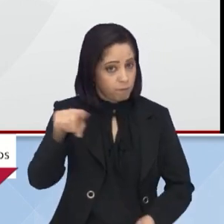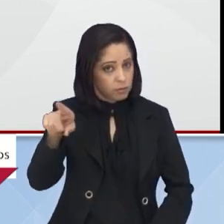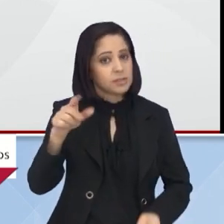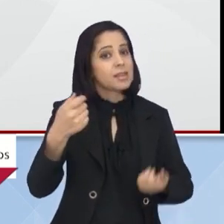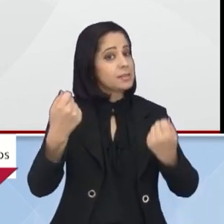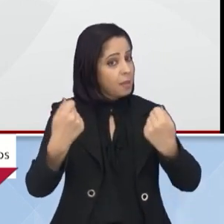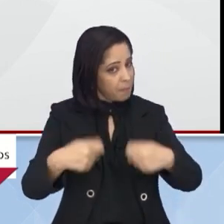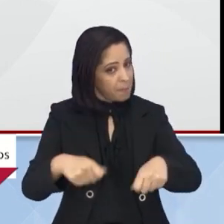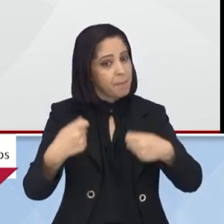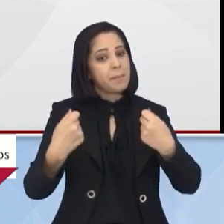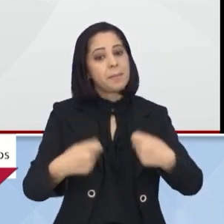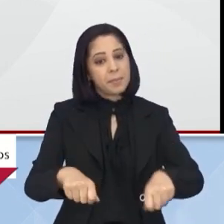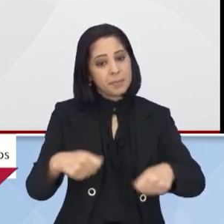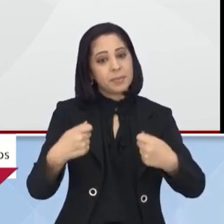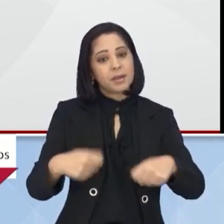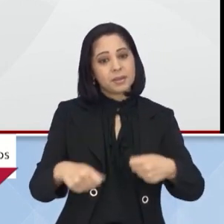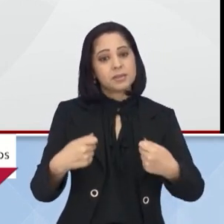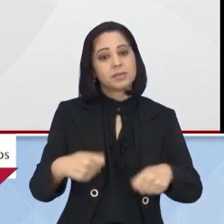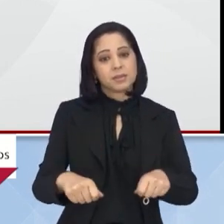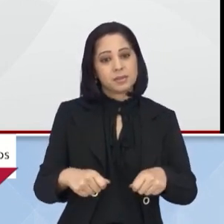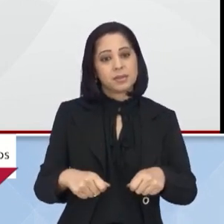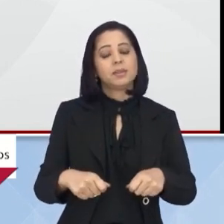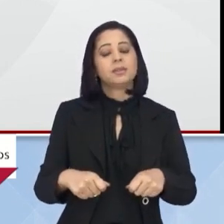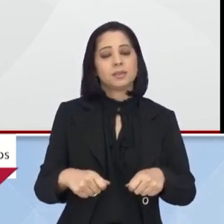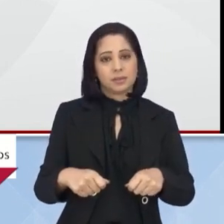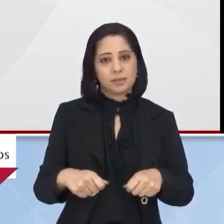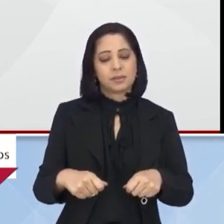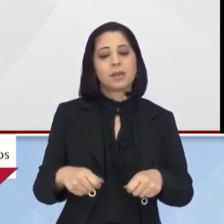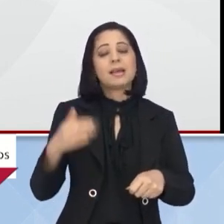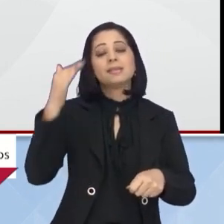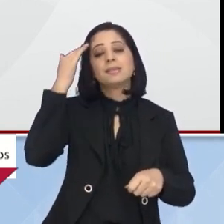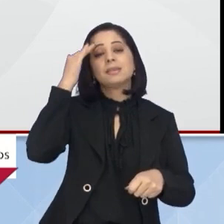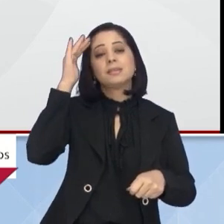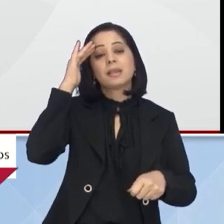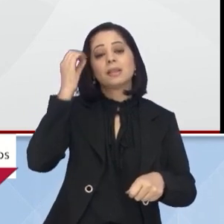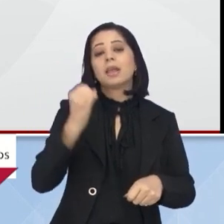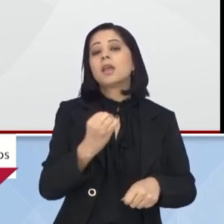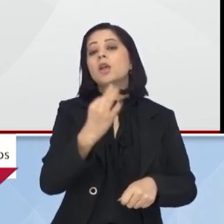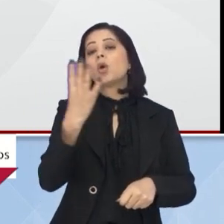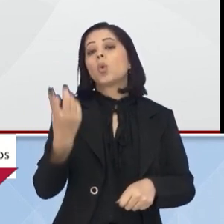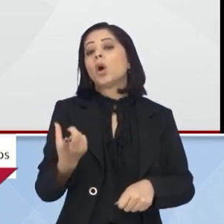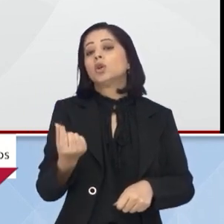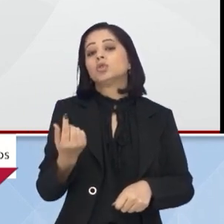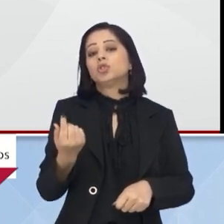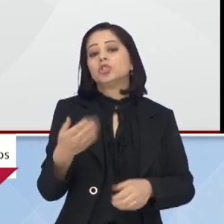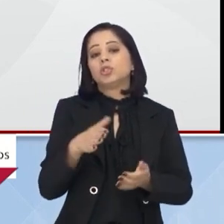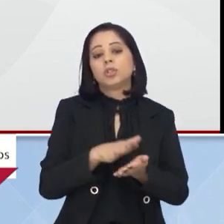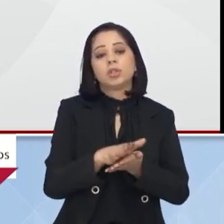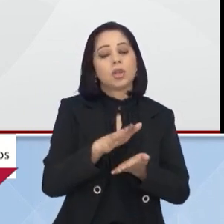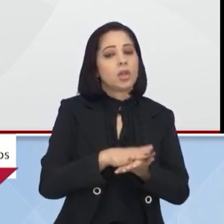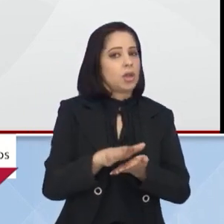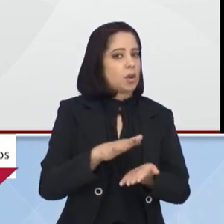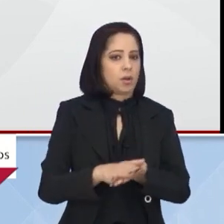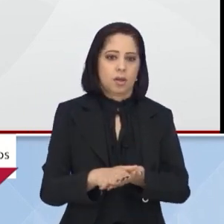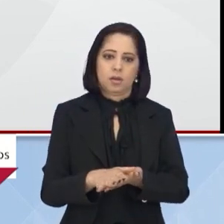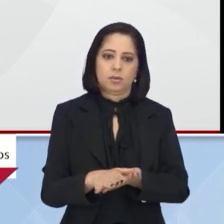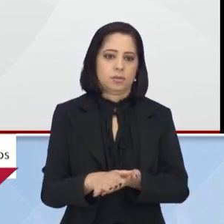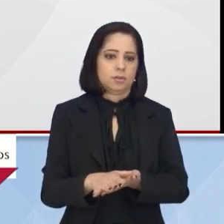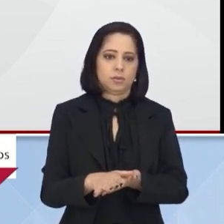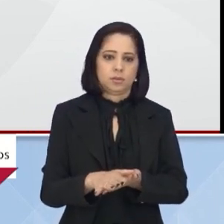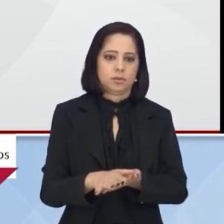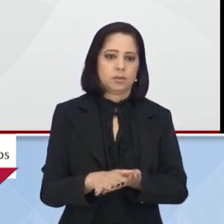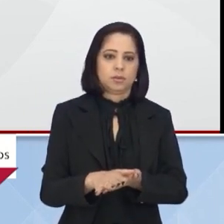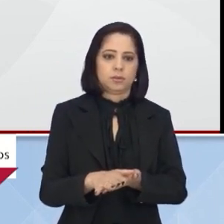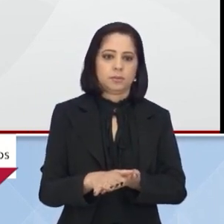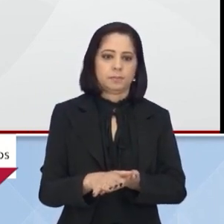eh os custos unitários de todos eh as metas seja de contrato de gestão seja de de